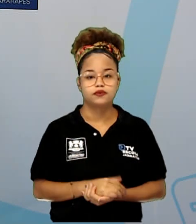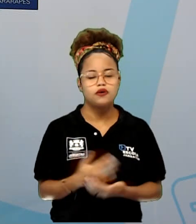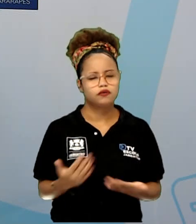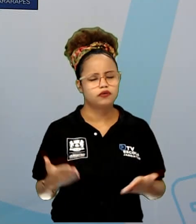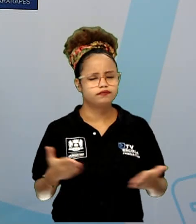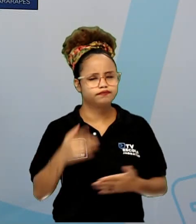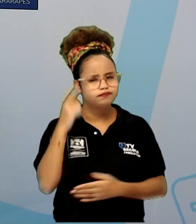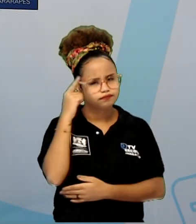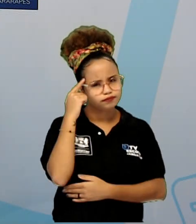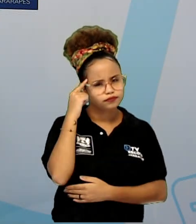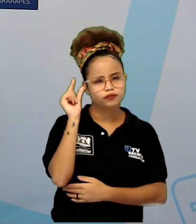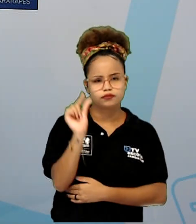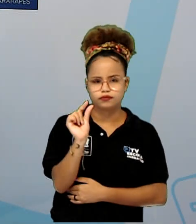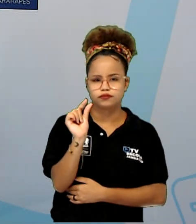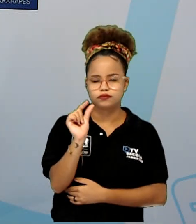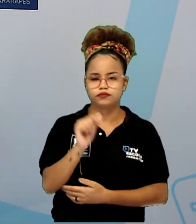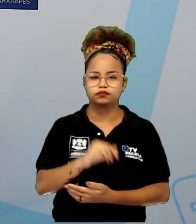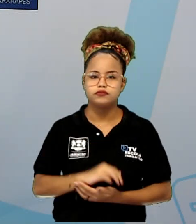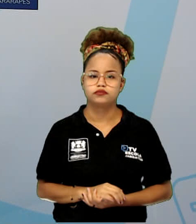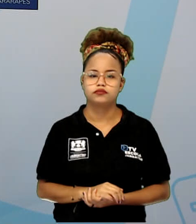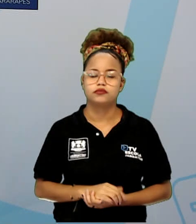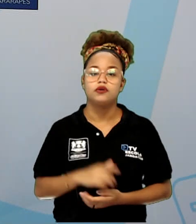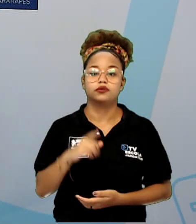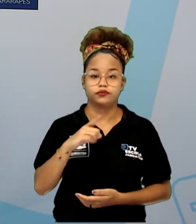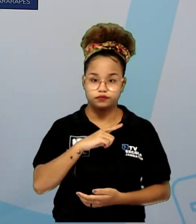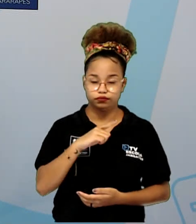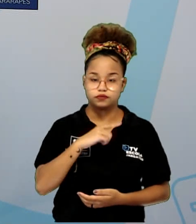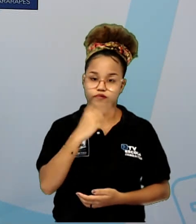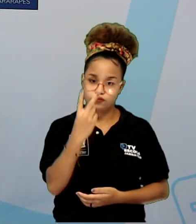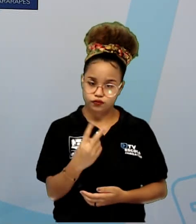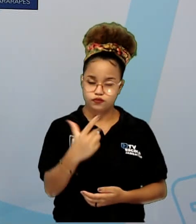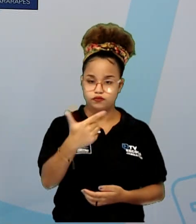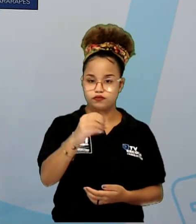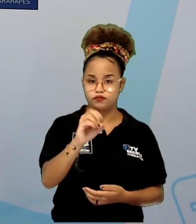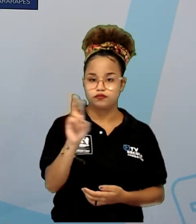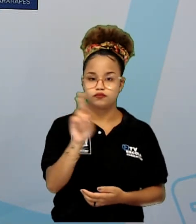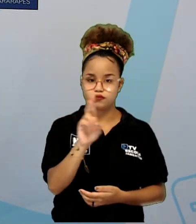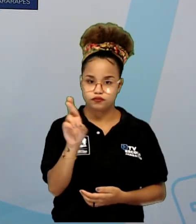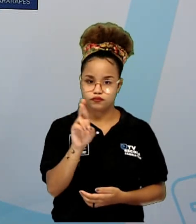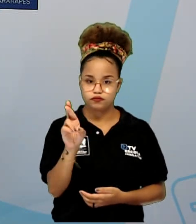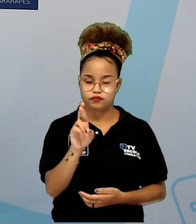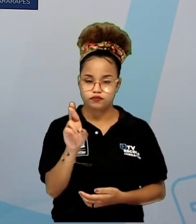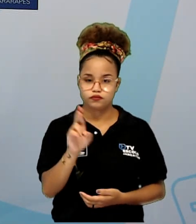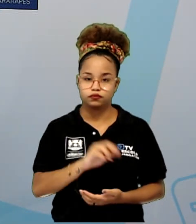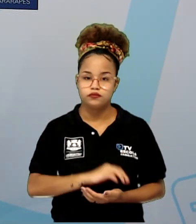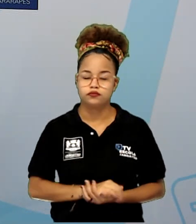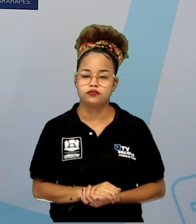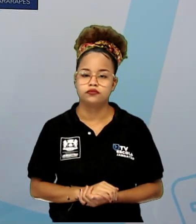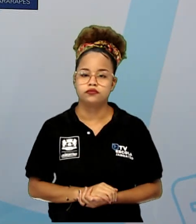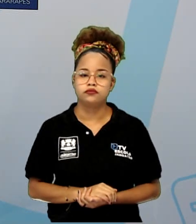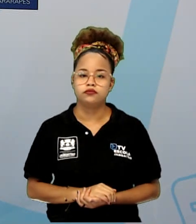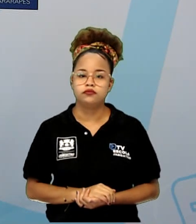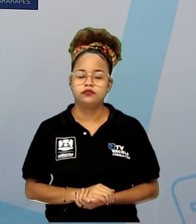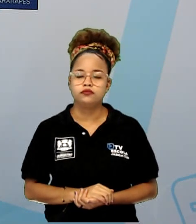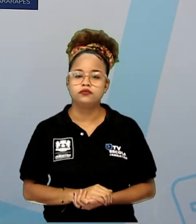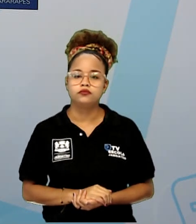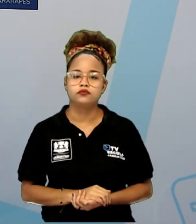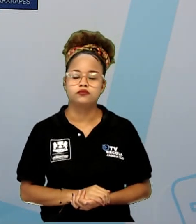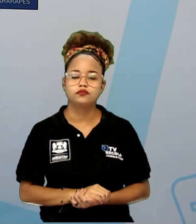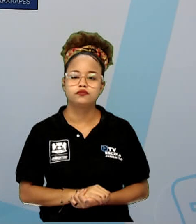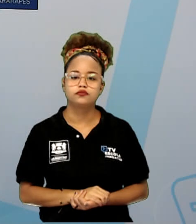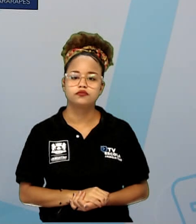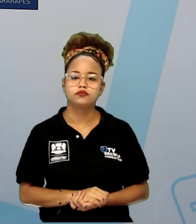pensar um pouquinho, tá bom? Ela tem duas de 20, tá? Ela tem duas de